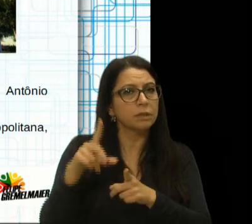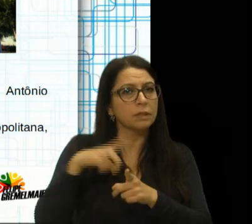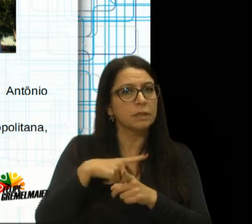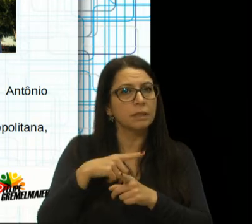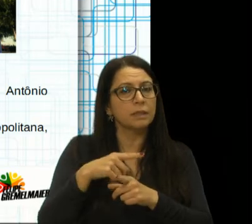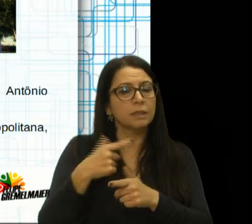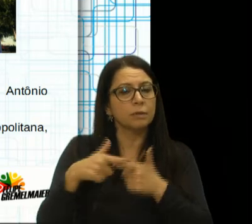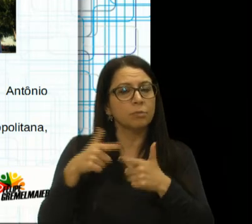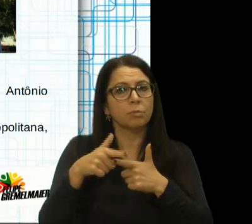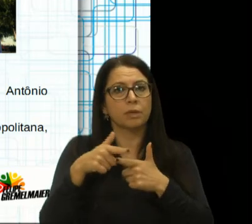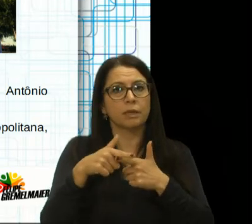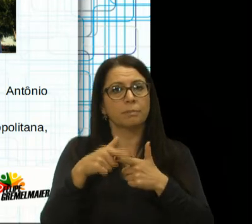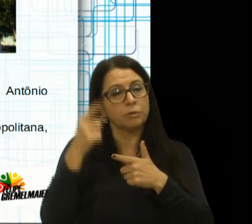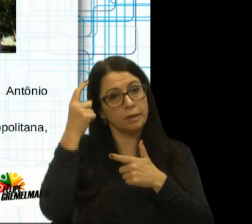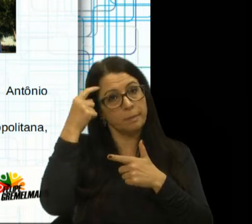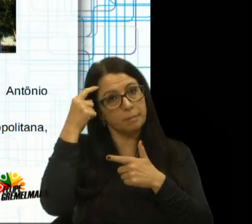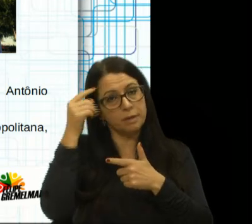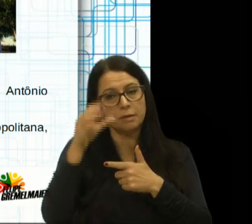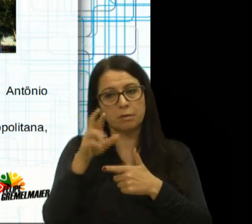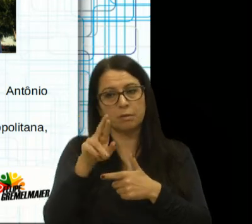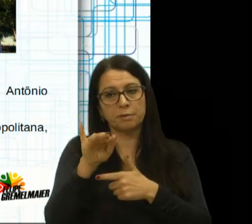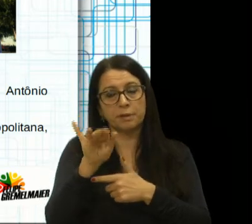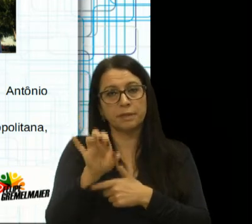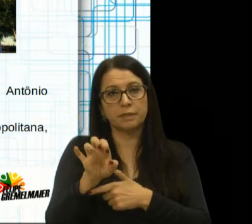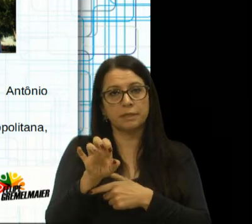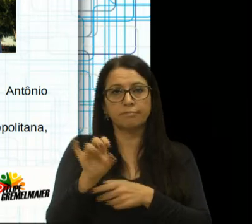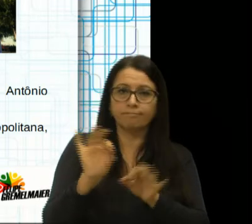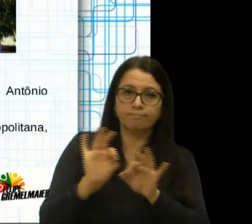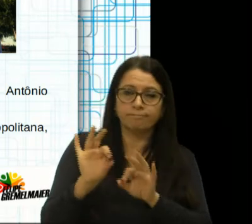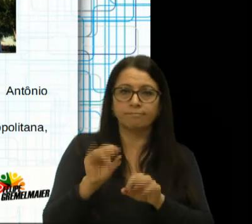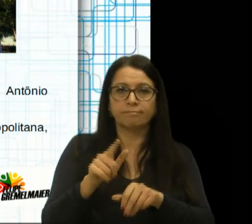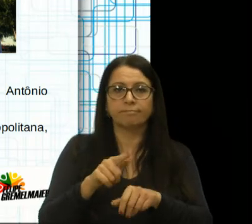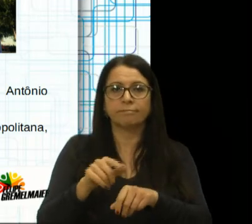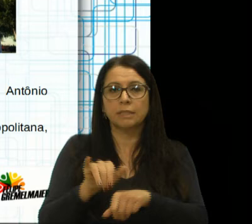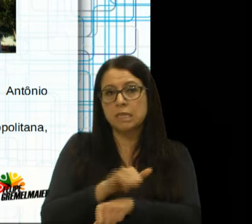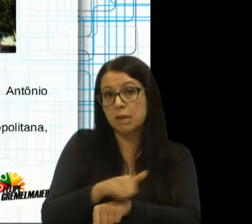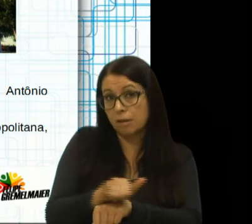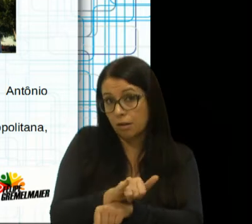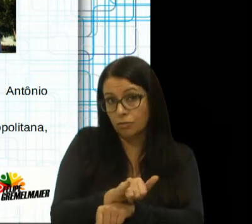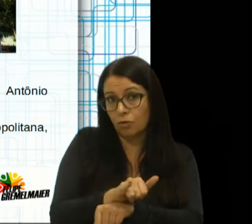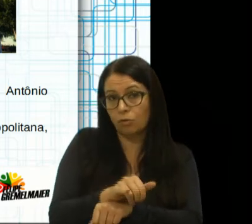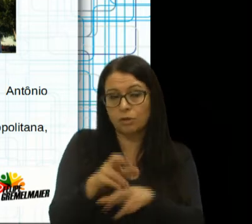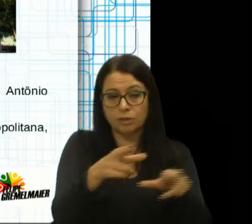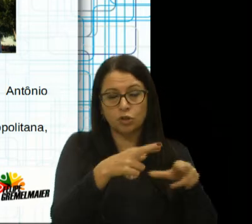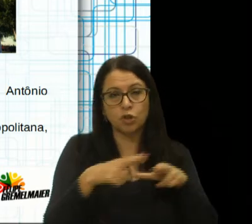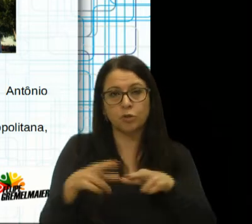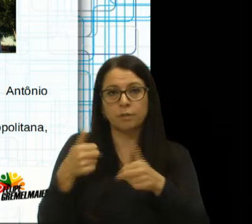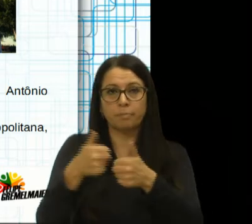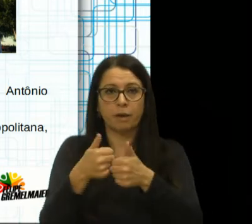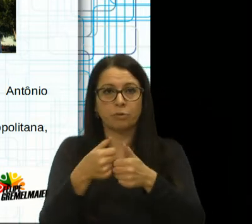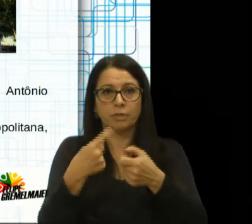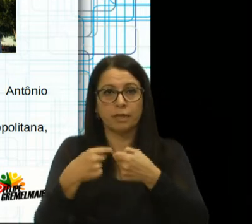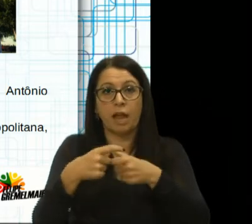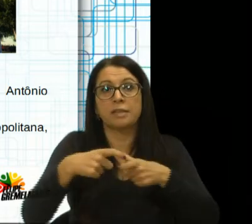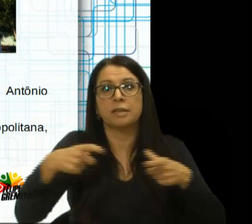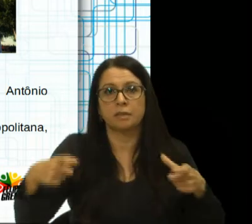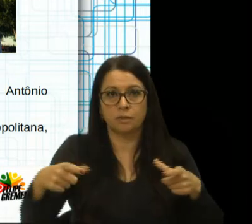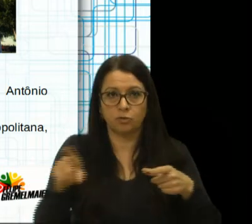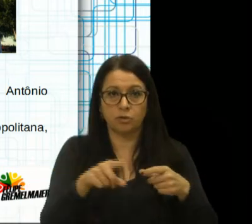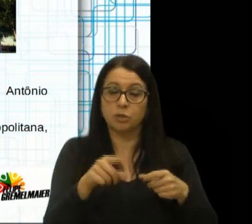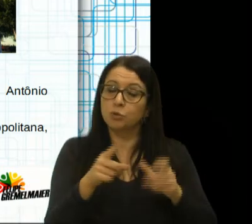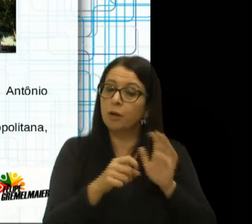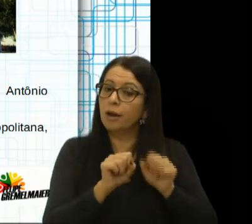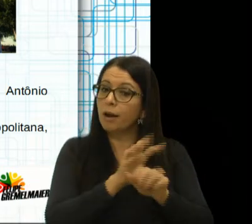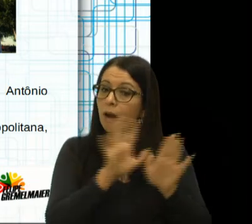crise de pensamento estratégico nas regiões metropolitanas. E isso está muito evidente na nossa